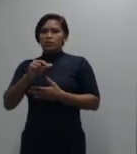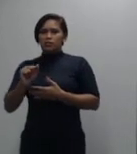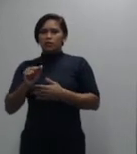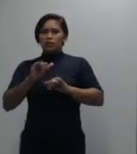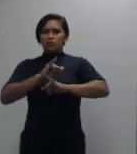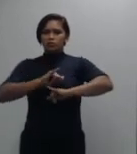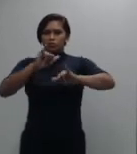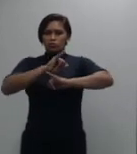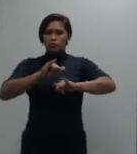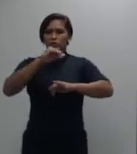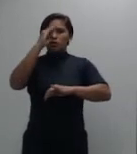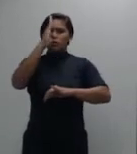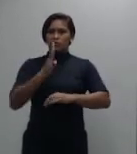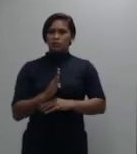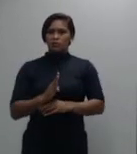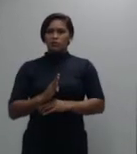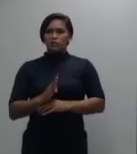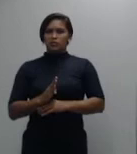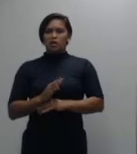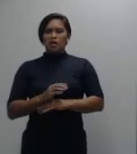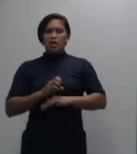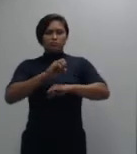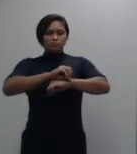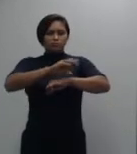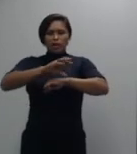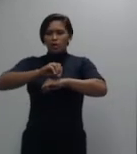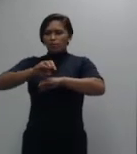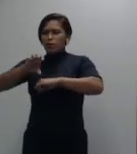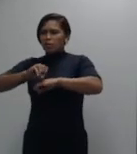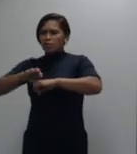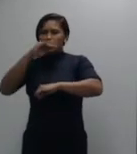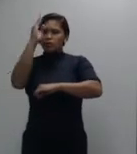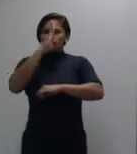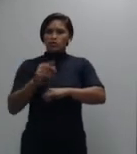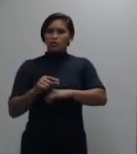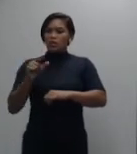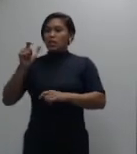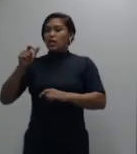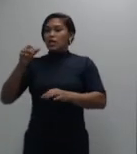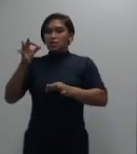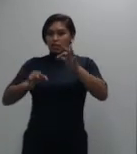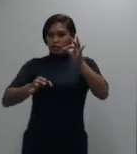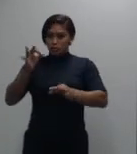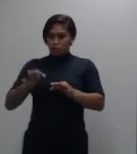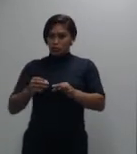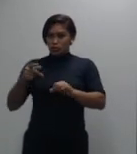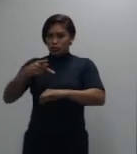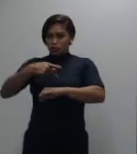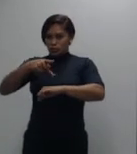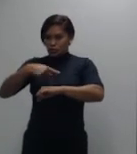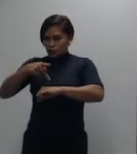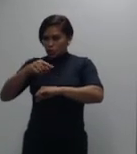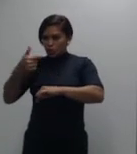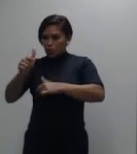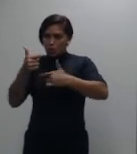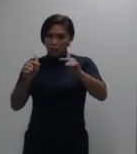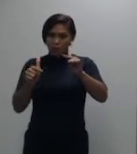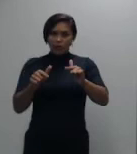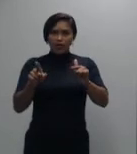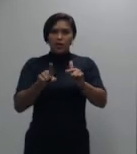no Brasil a divulgar no Brasil que a justiça estrangeira havia considerado Daniel e valor de cada